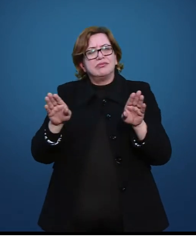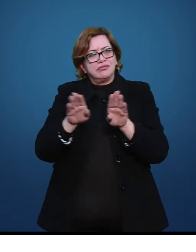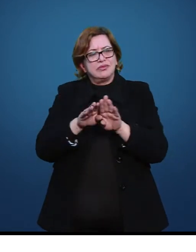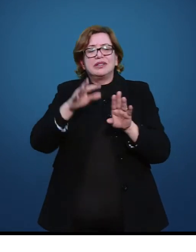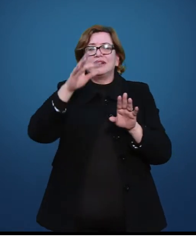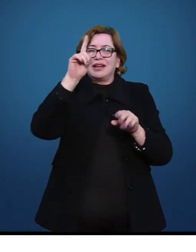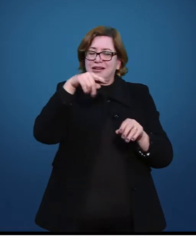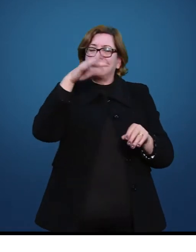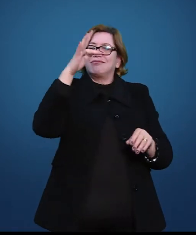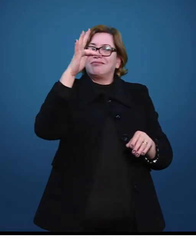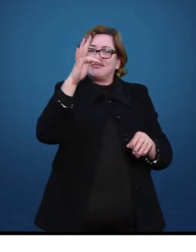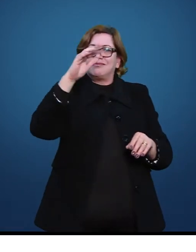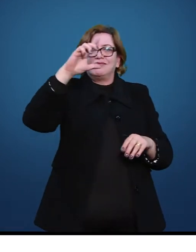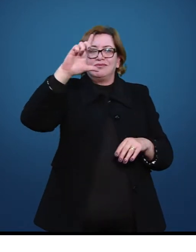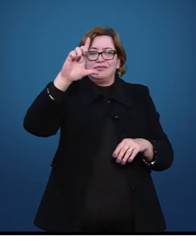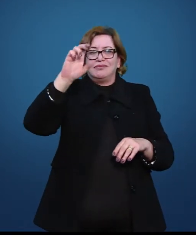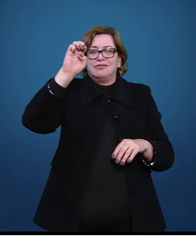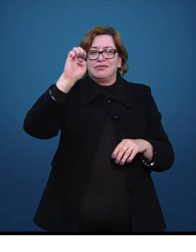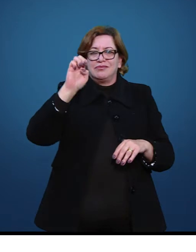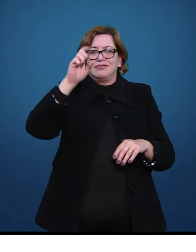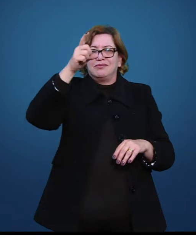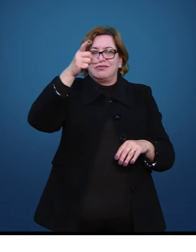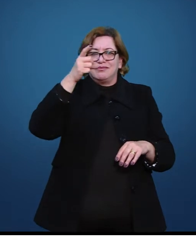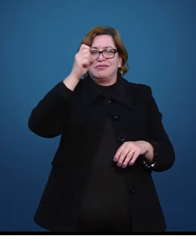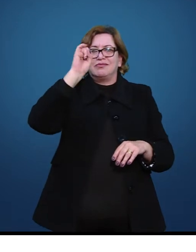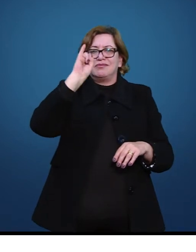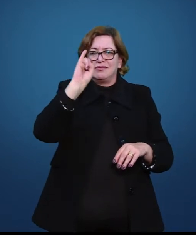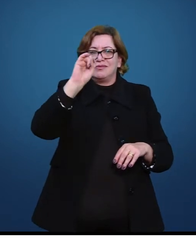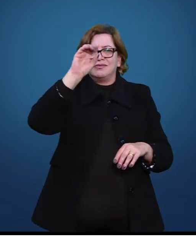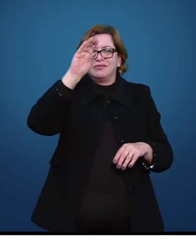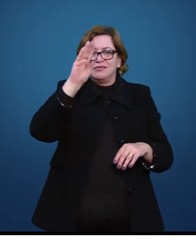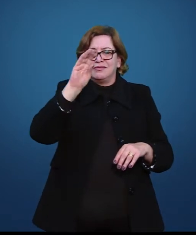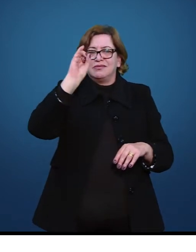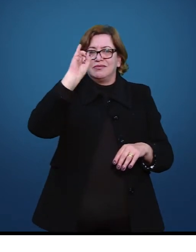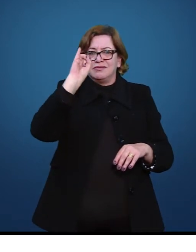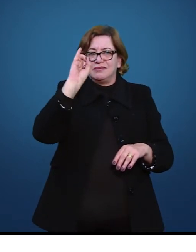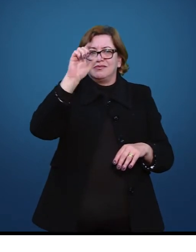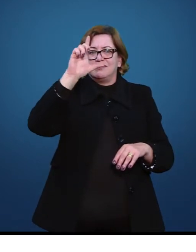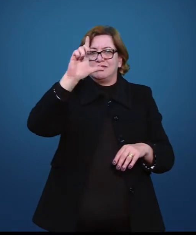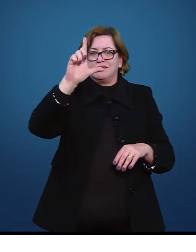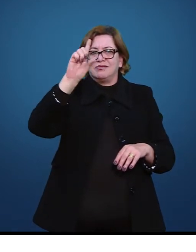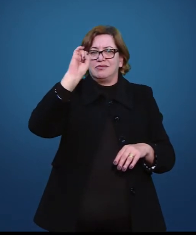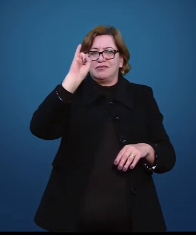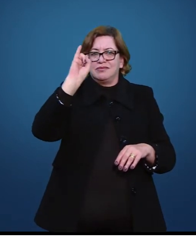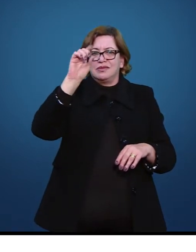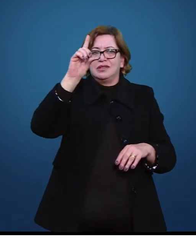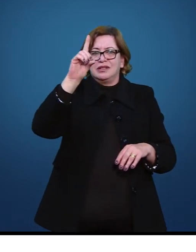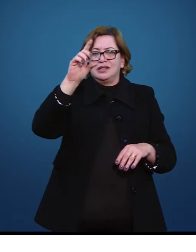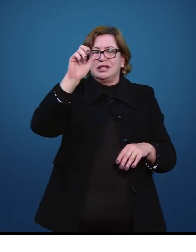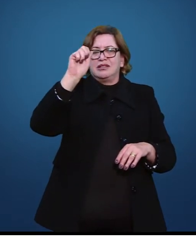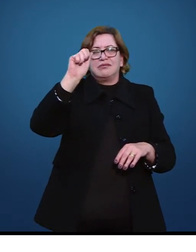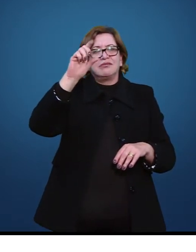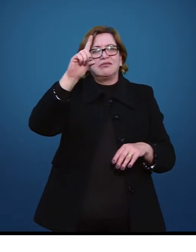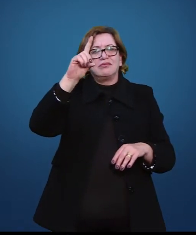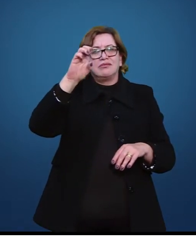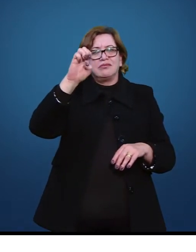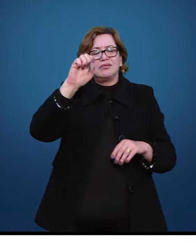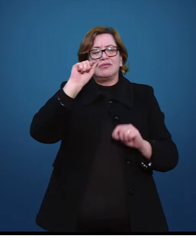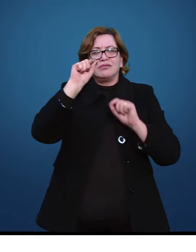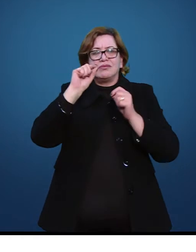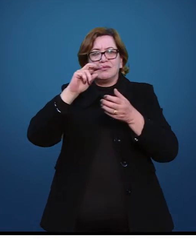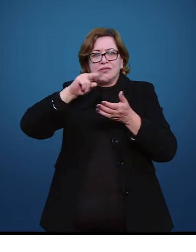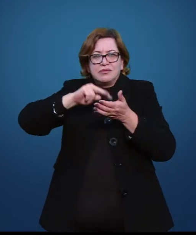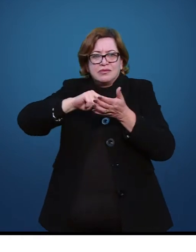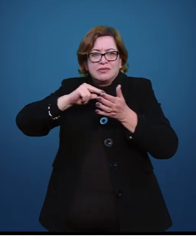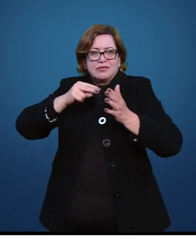segundo semestre, por exemplo, trazê-los para o primeiro ou vice-versa. Ou seja, a aprendizagem ela também é um